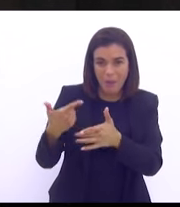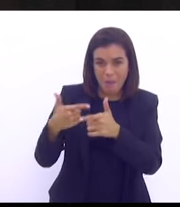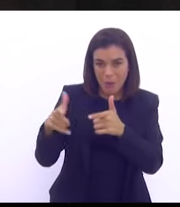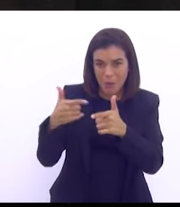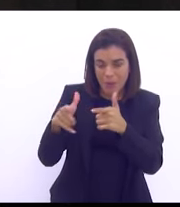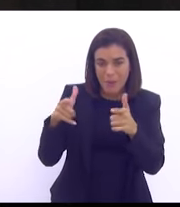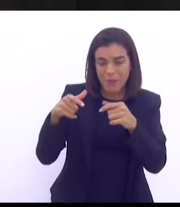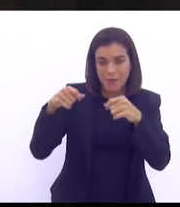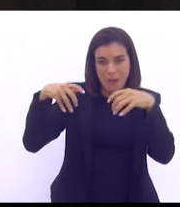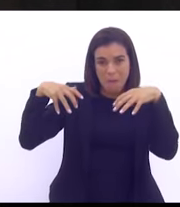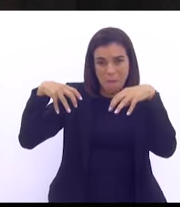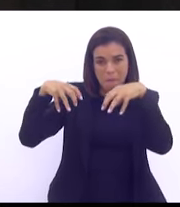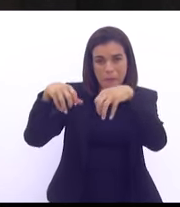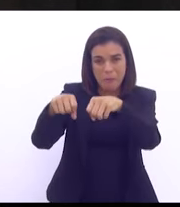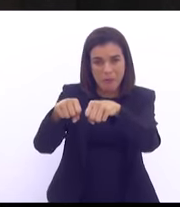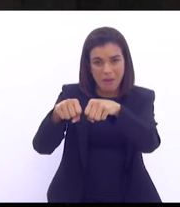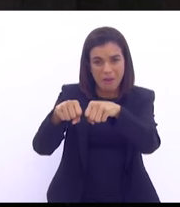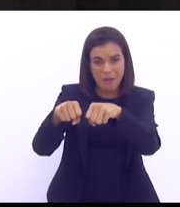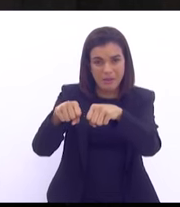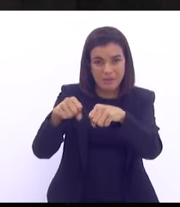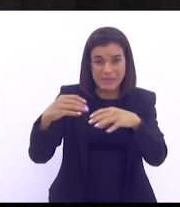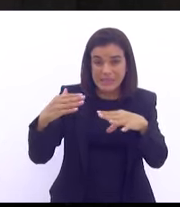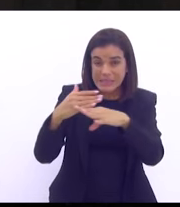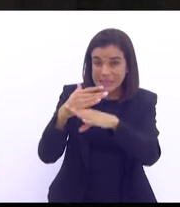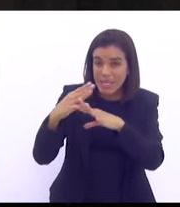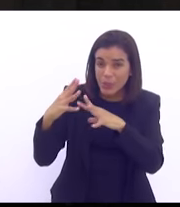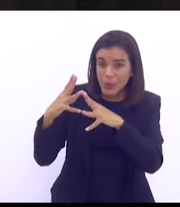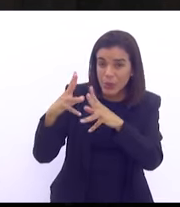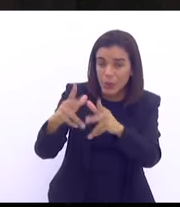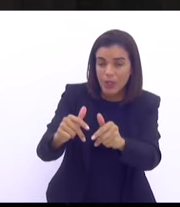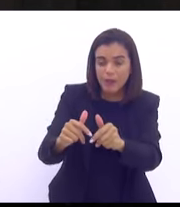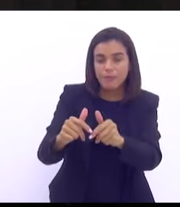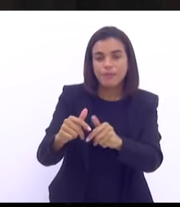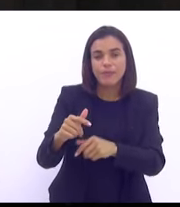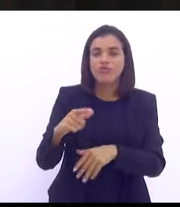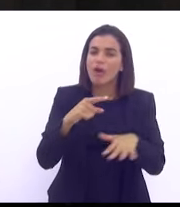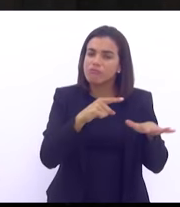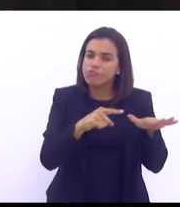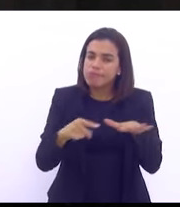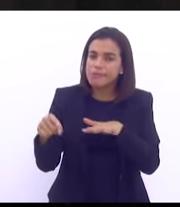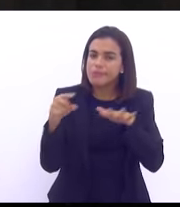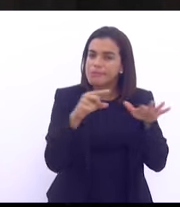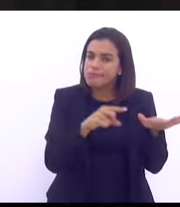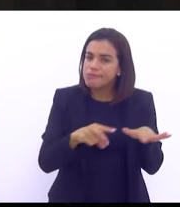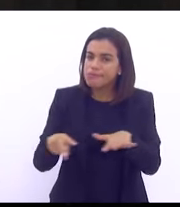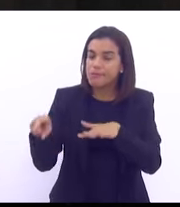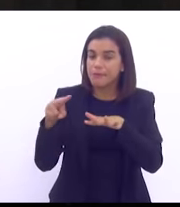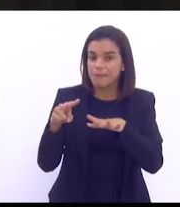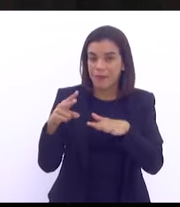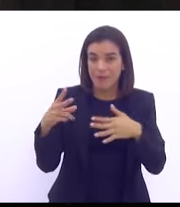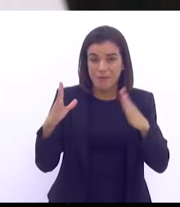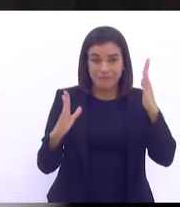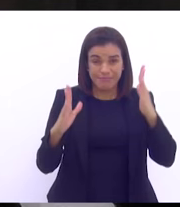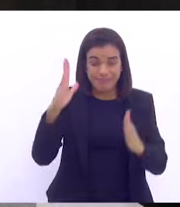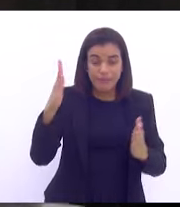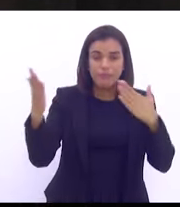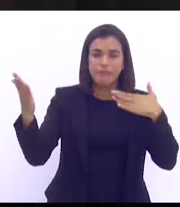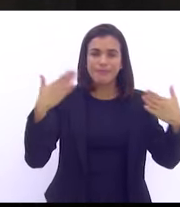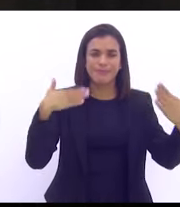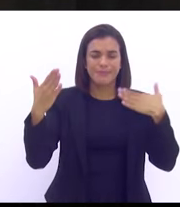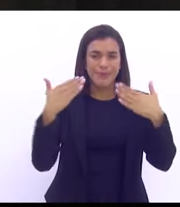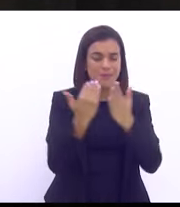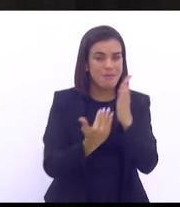de energia em cidades inteiras. Nas últimas semanas, em meio a essa onda de calor, já